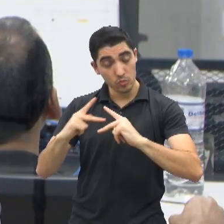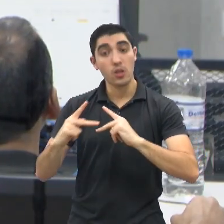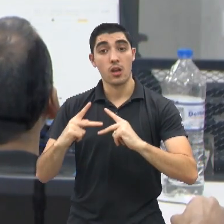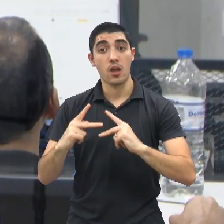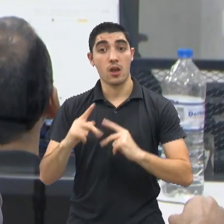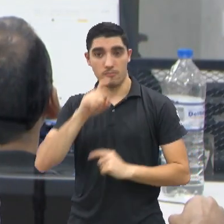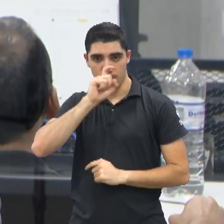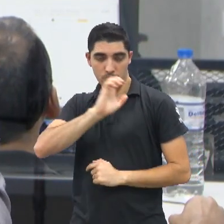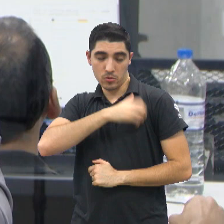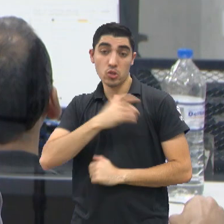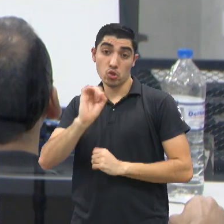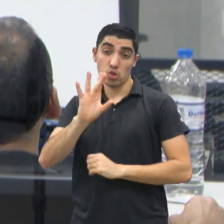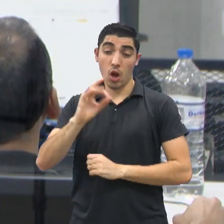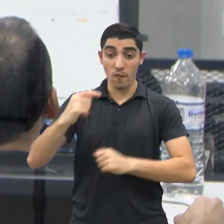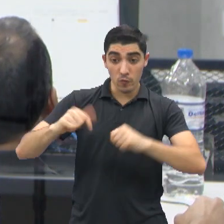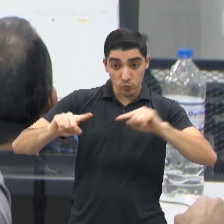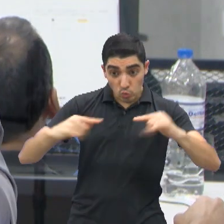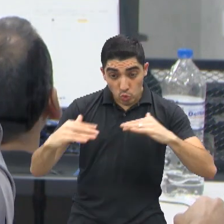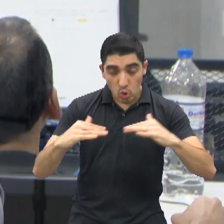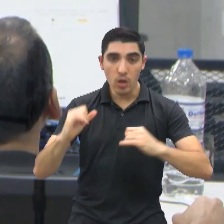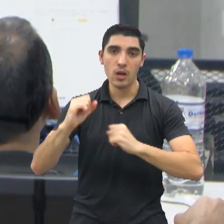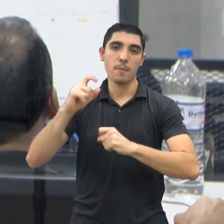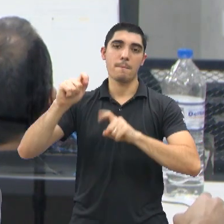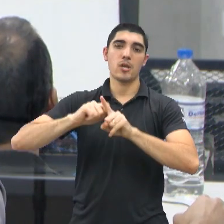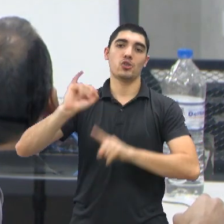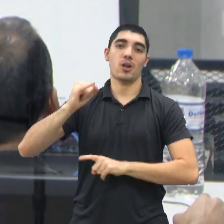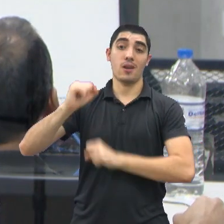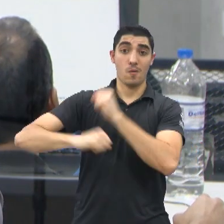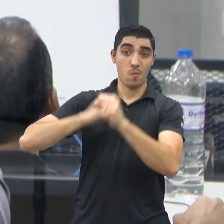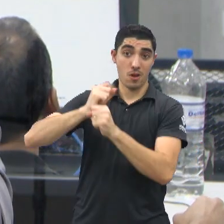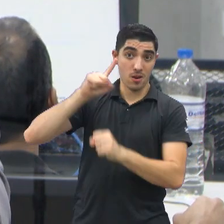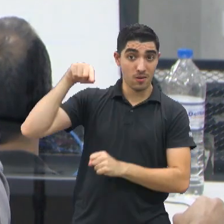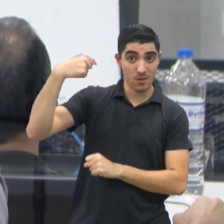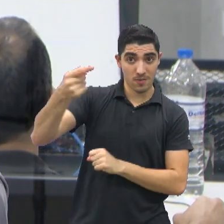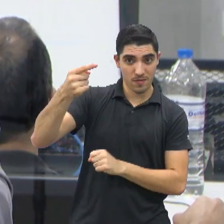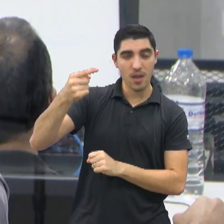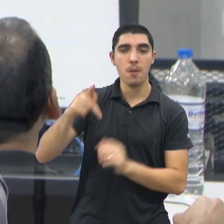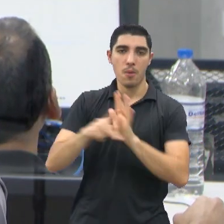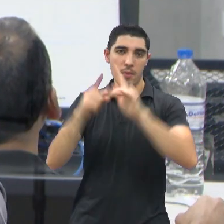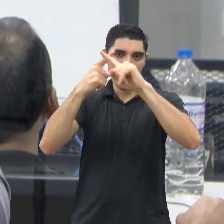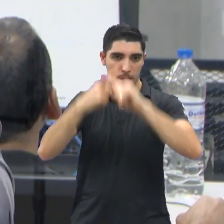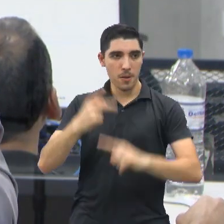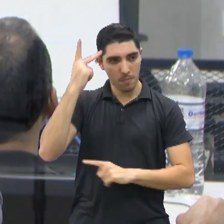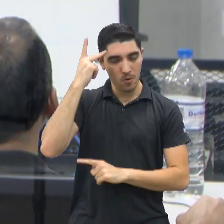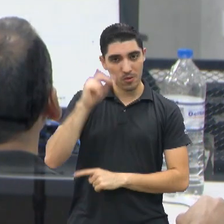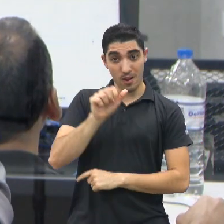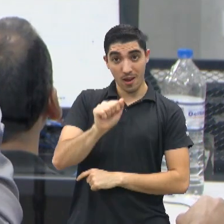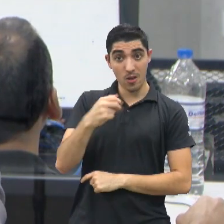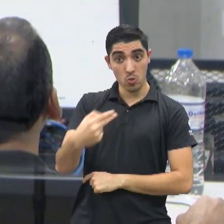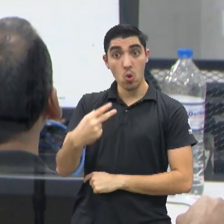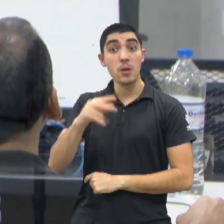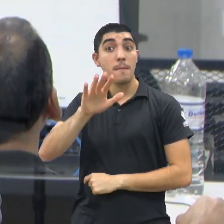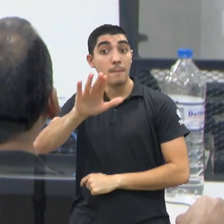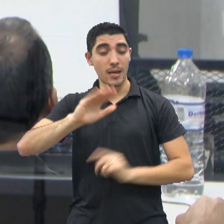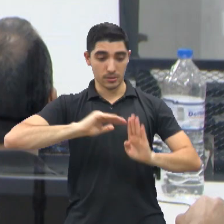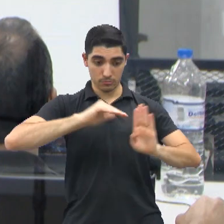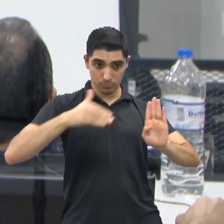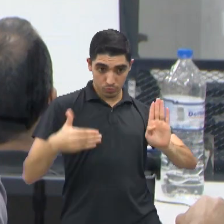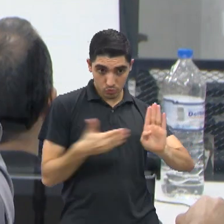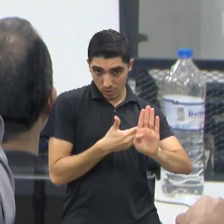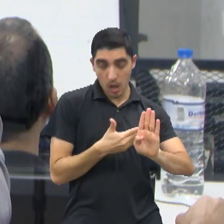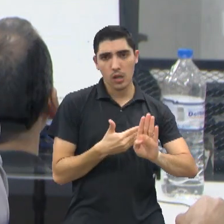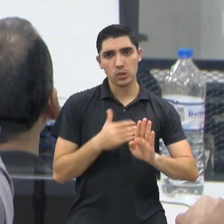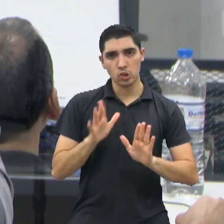janeiro do ano que vem para a disputa do Paulistão da Série A 2 mas nos bastidores O planeja para a próxima